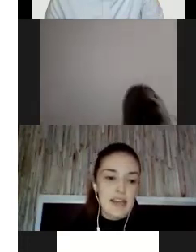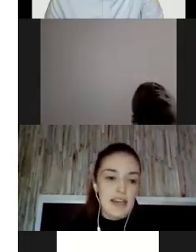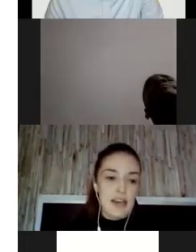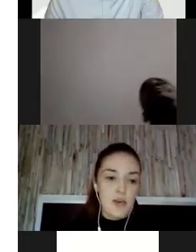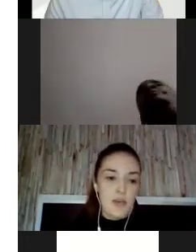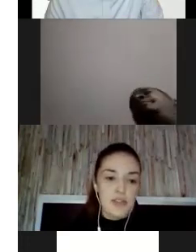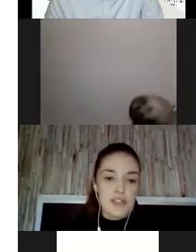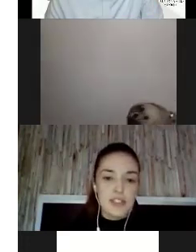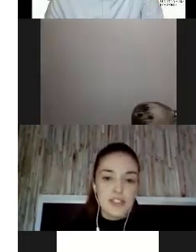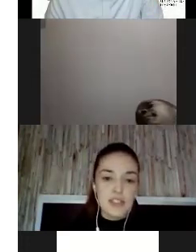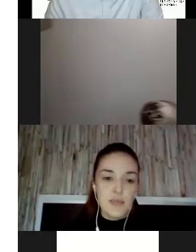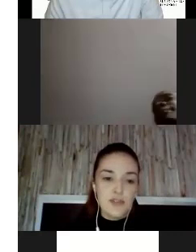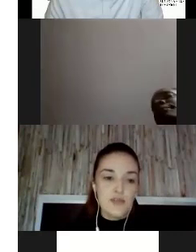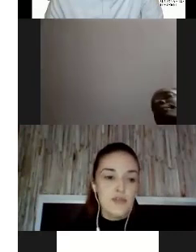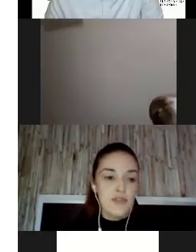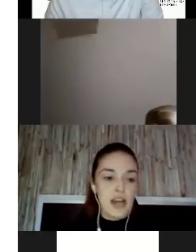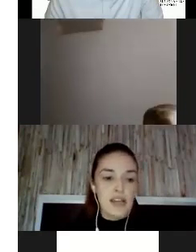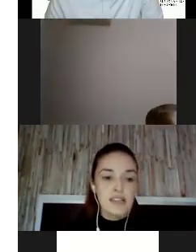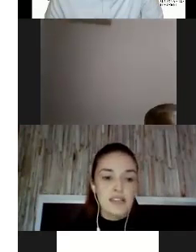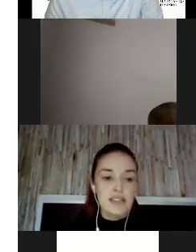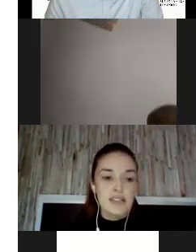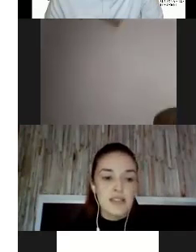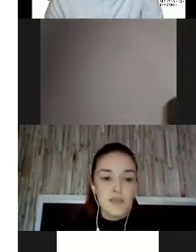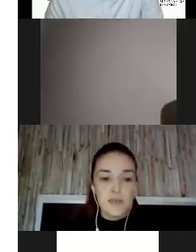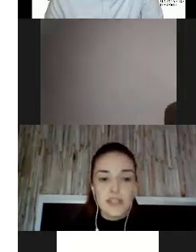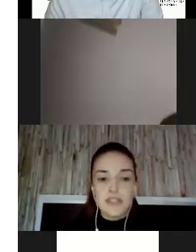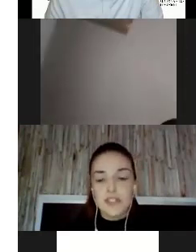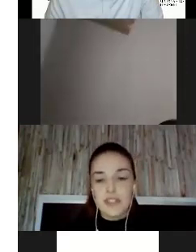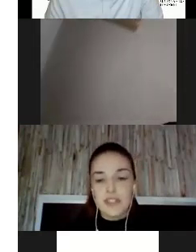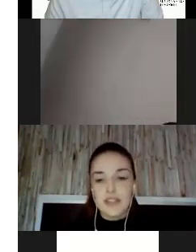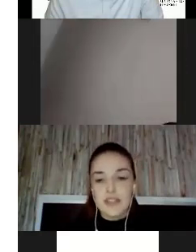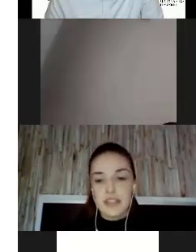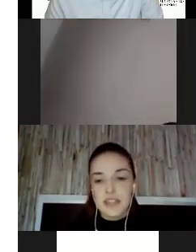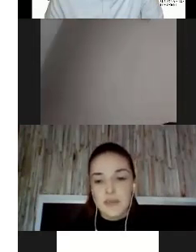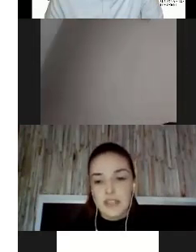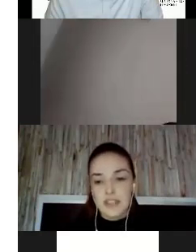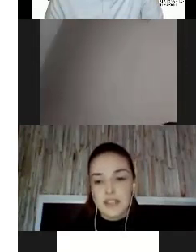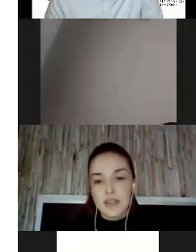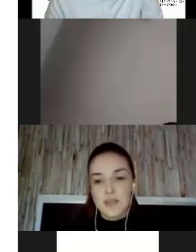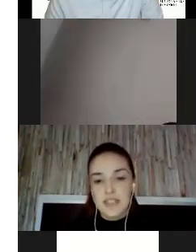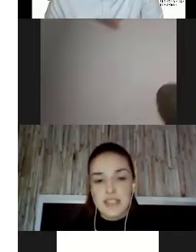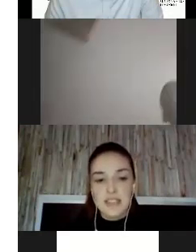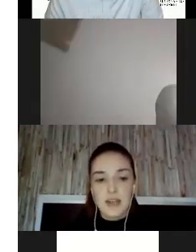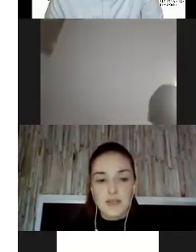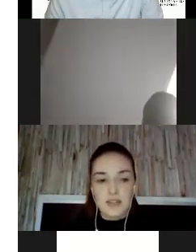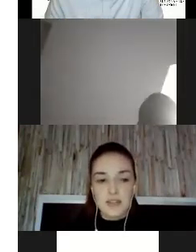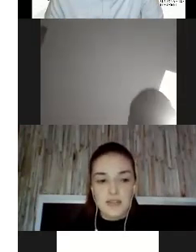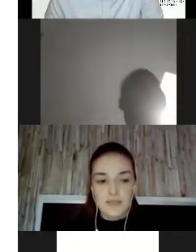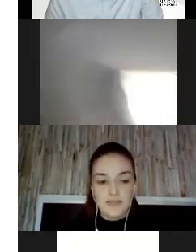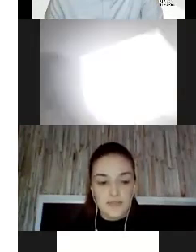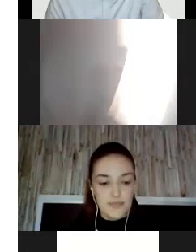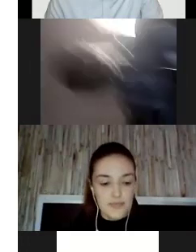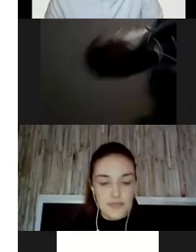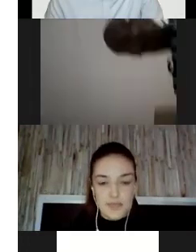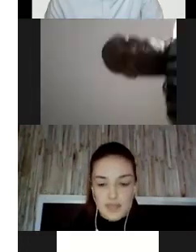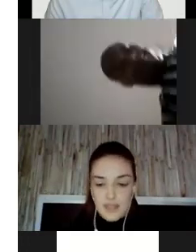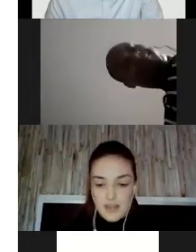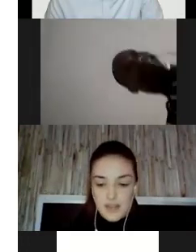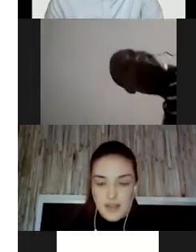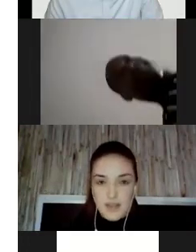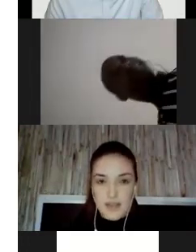ela é composta de depósitos fluviais e planície costeira, e também a gente tem a presença de deltas.